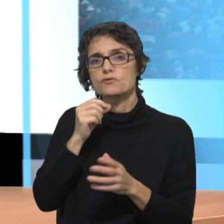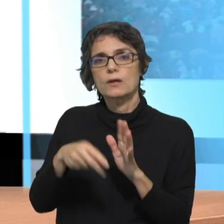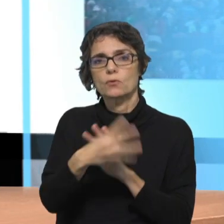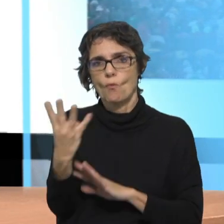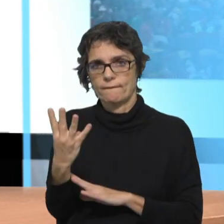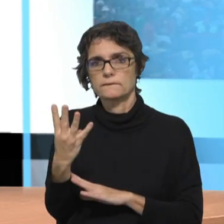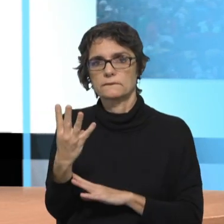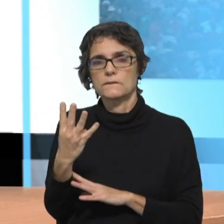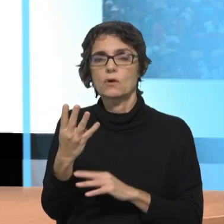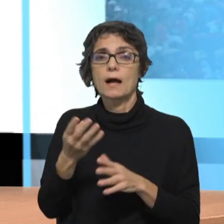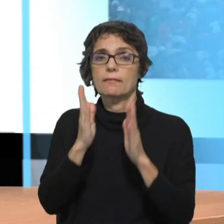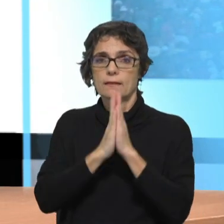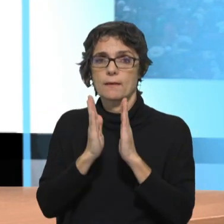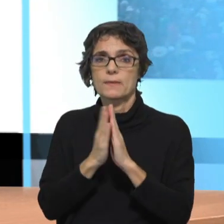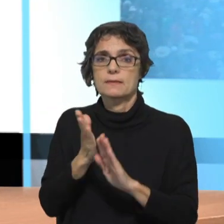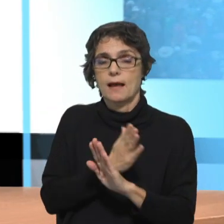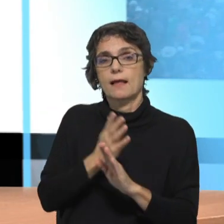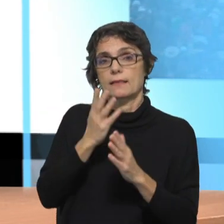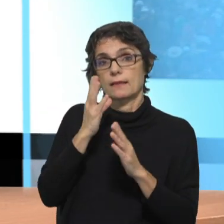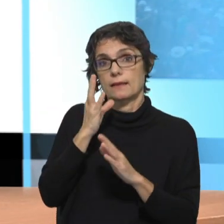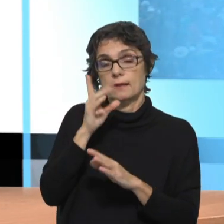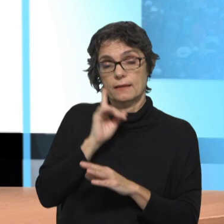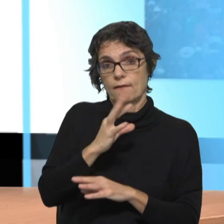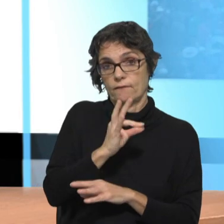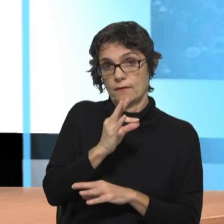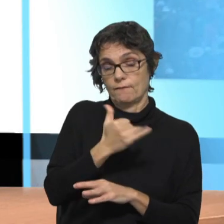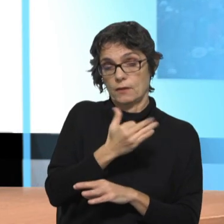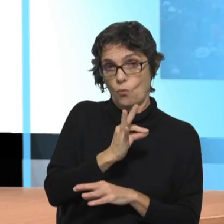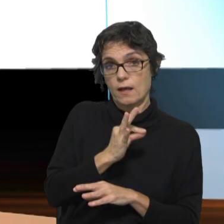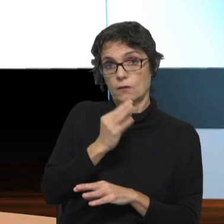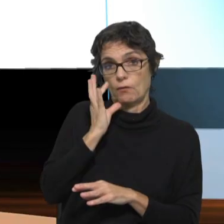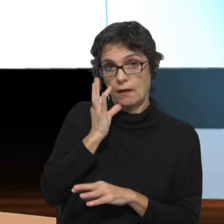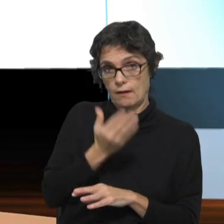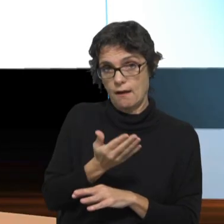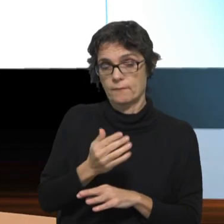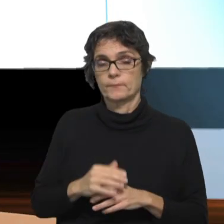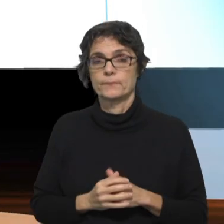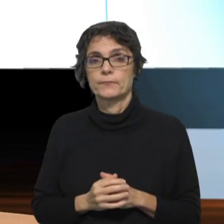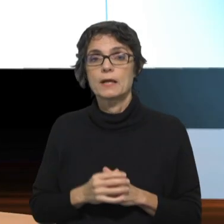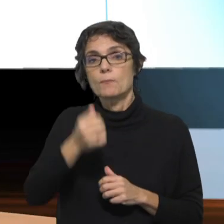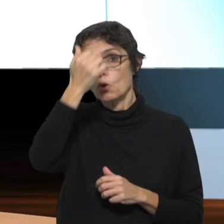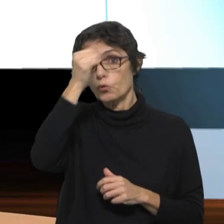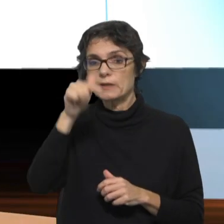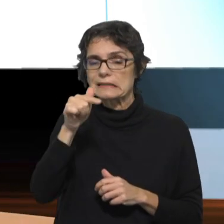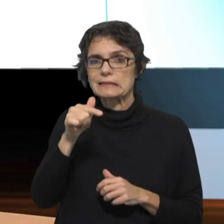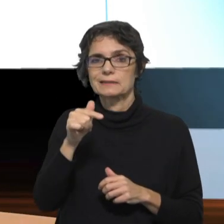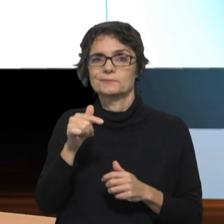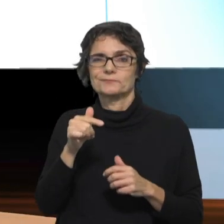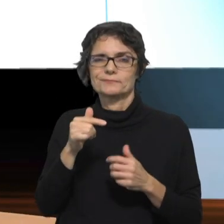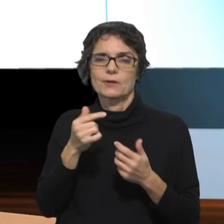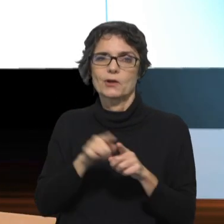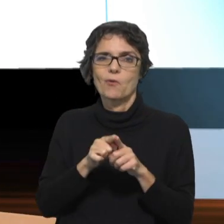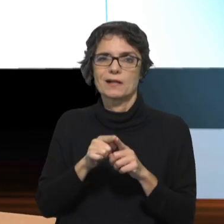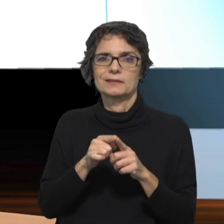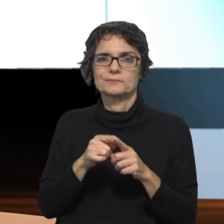quais a Missa da Vigília, que é no 24 à tarde. Portanto, neste domingo haverá aqui assim uma colagem do fim